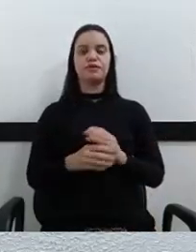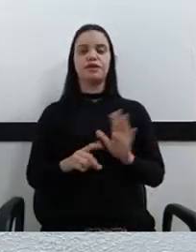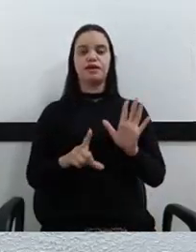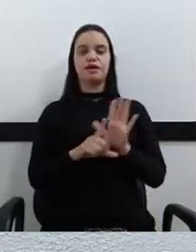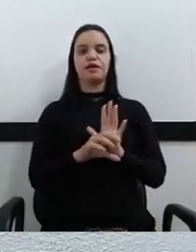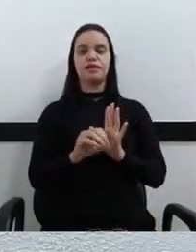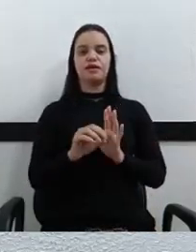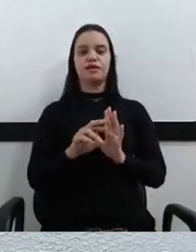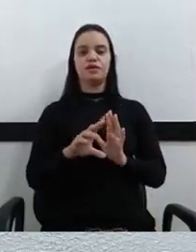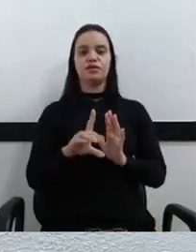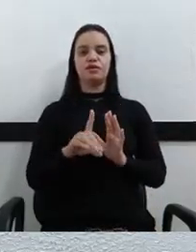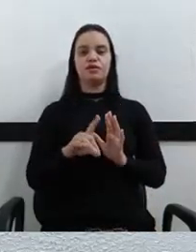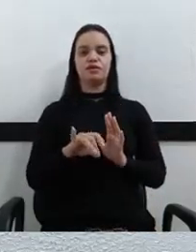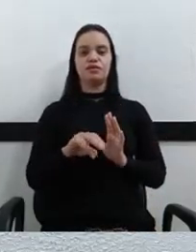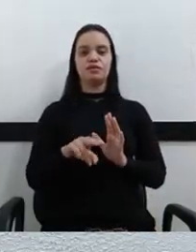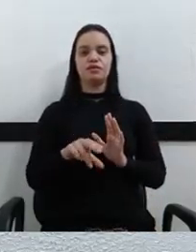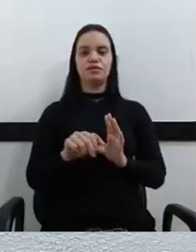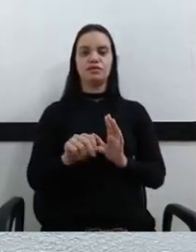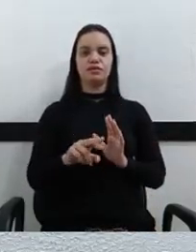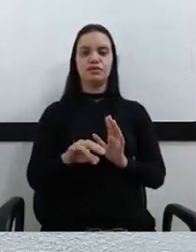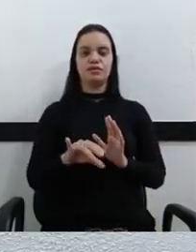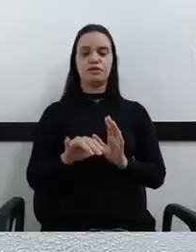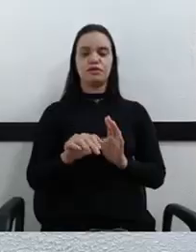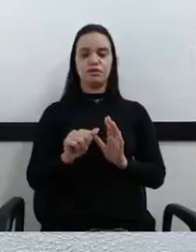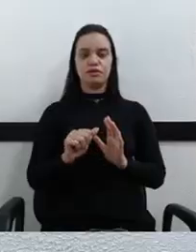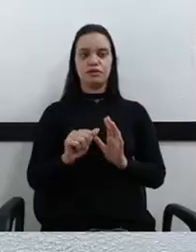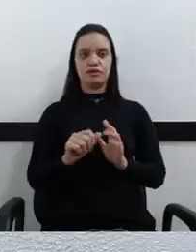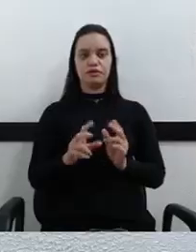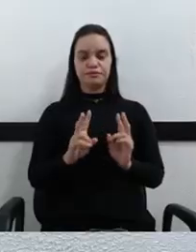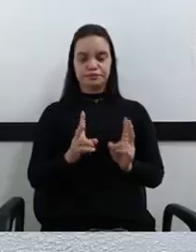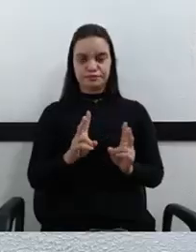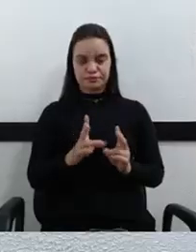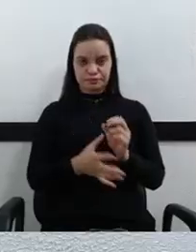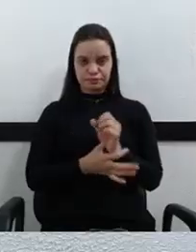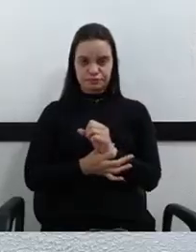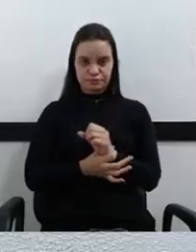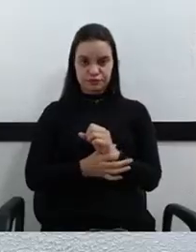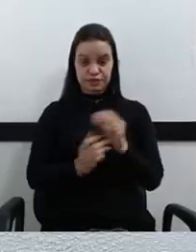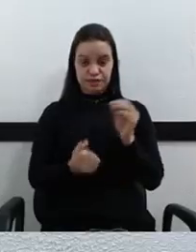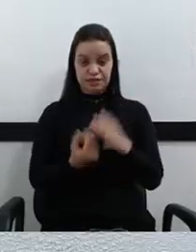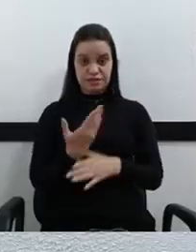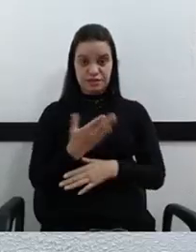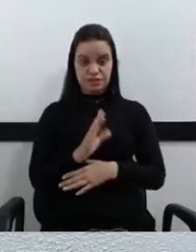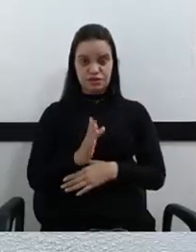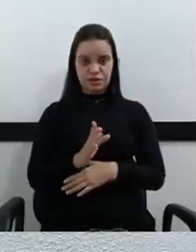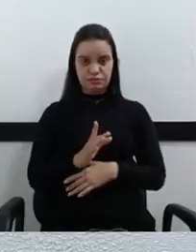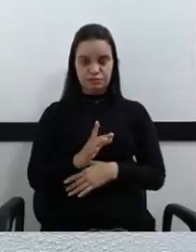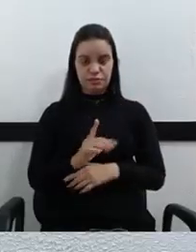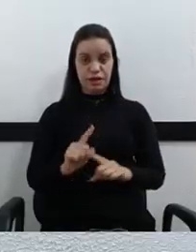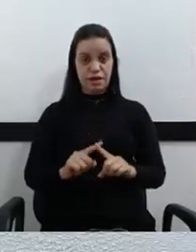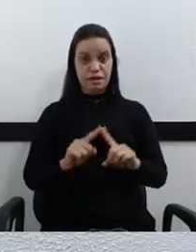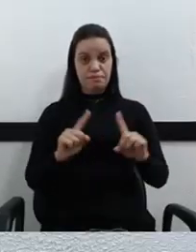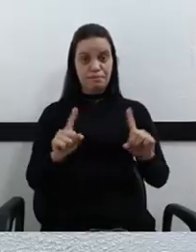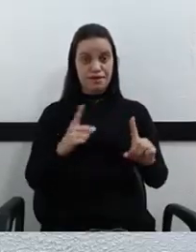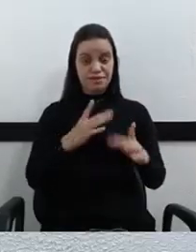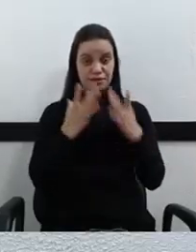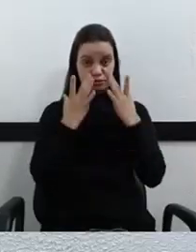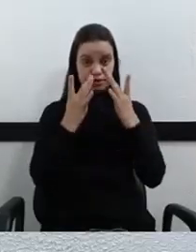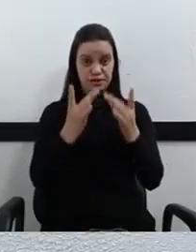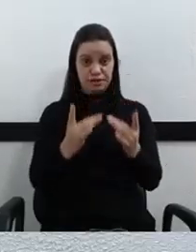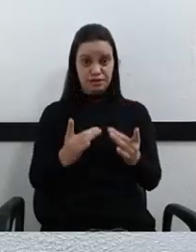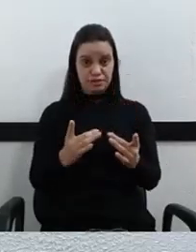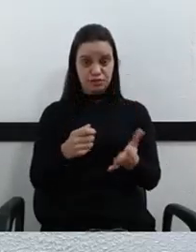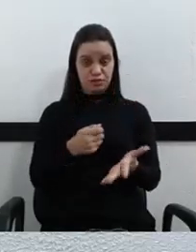lei complementar, mantendo as possibilidades de indenização que hoje já existem, mas vedando o pagamento